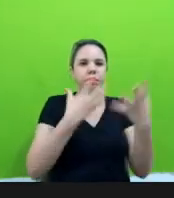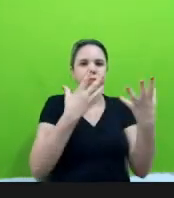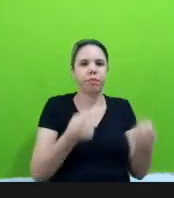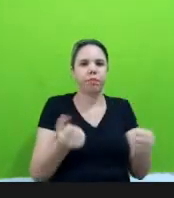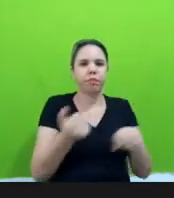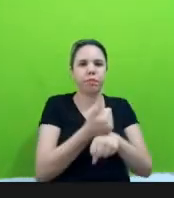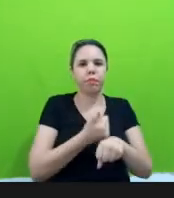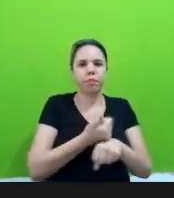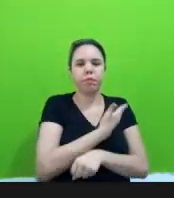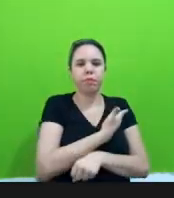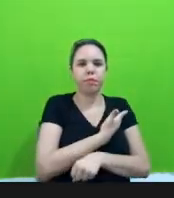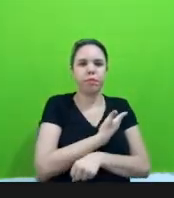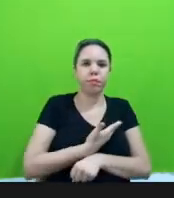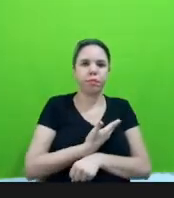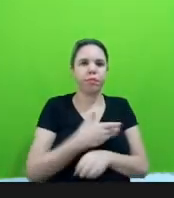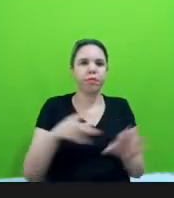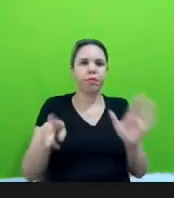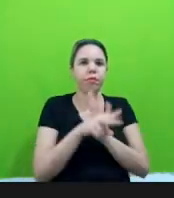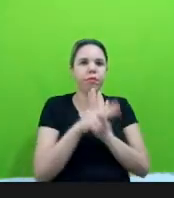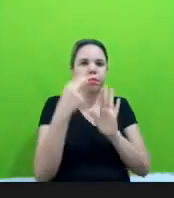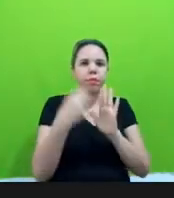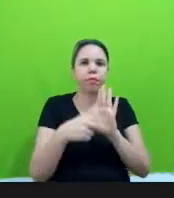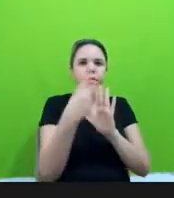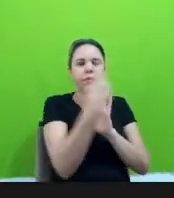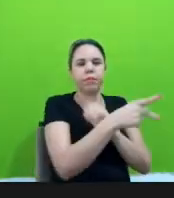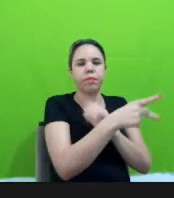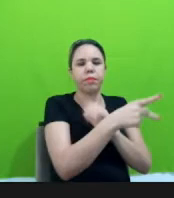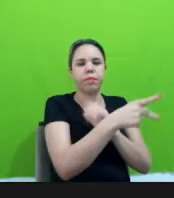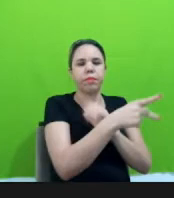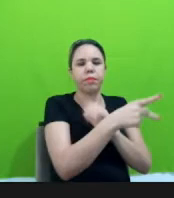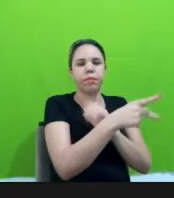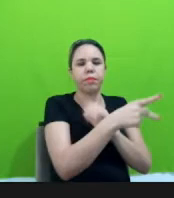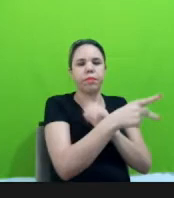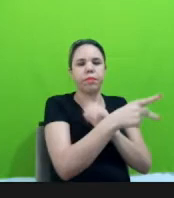pública, né, pelo próprio nome da carreira dele, né, pela própria natureza da carreira.